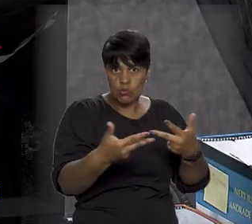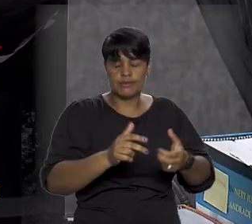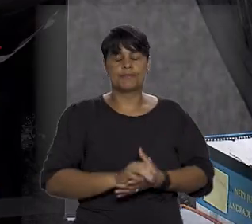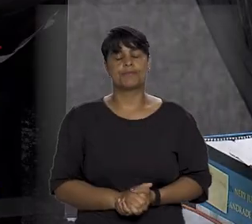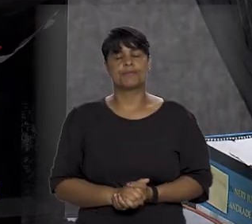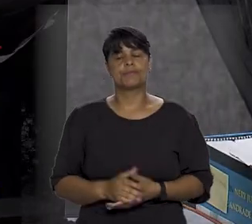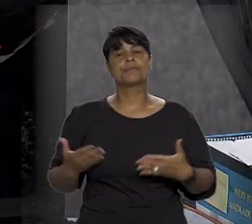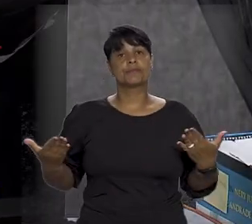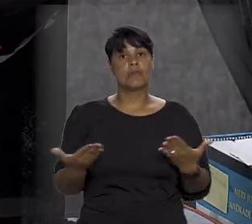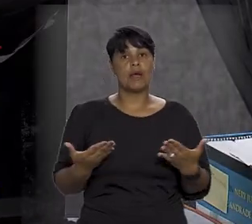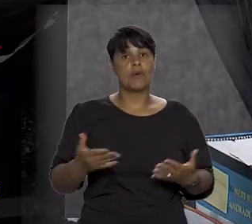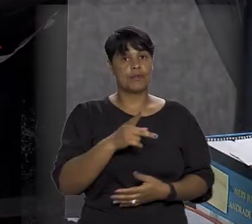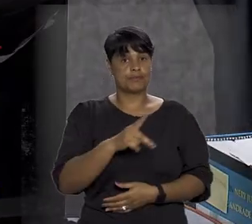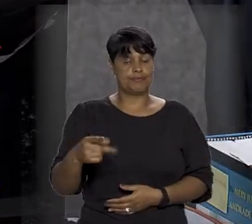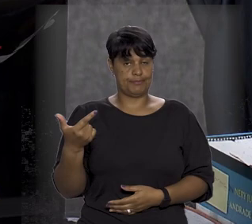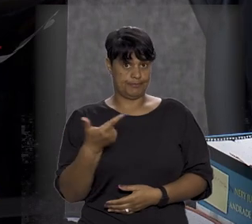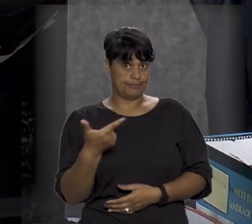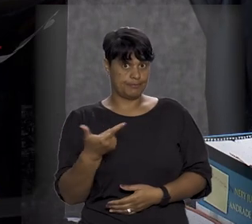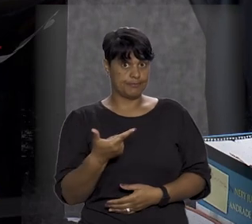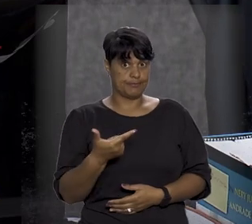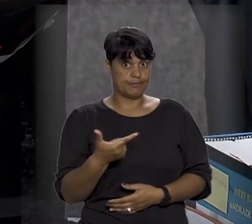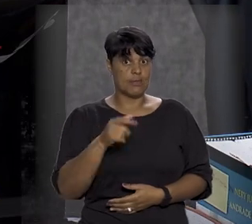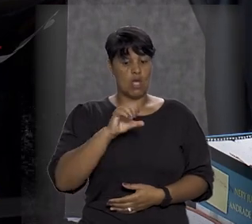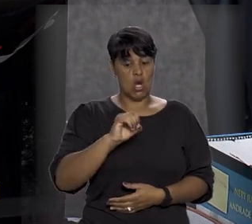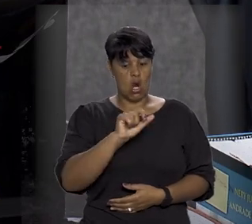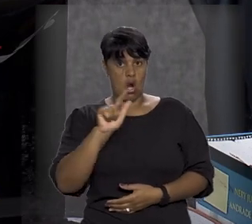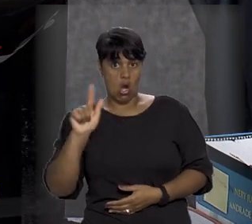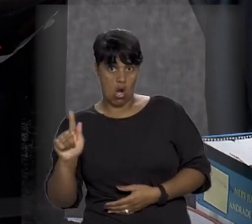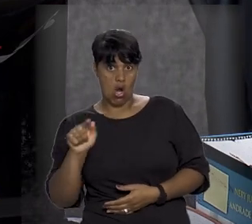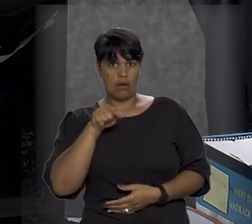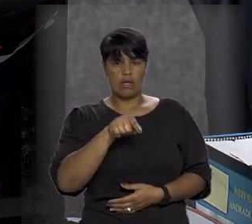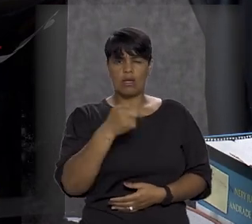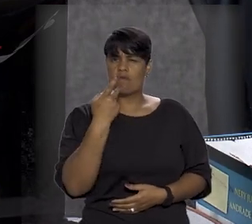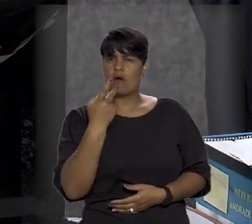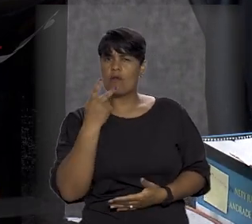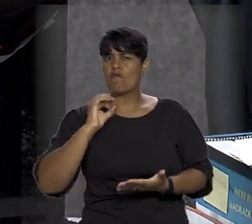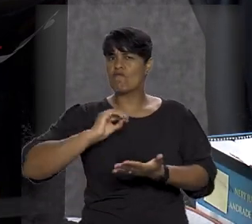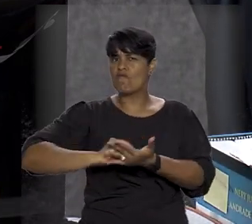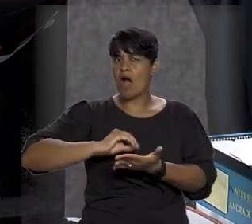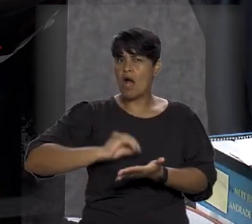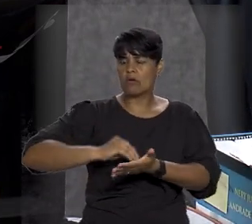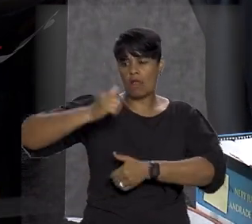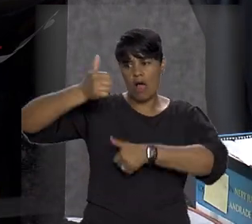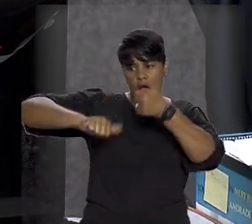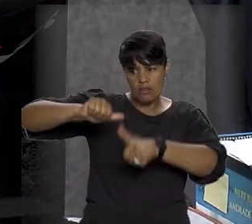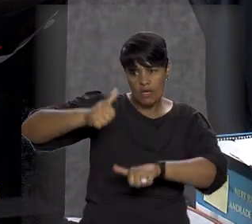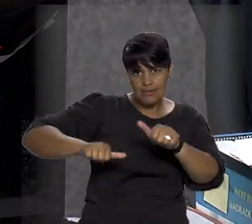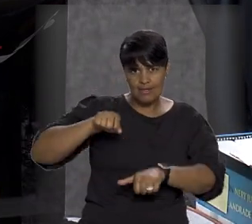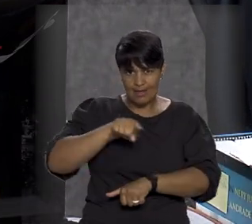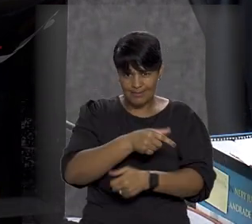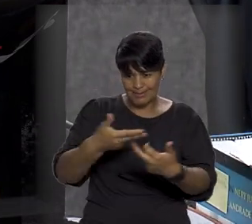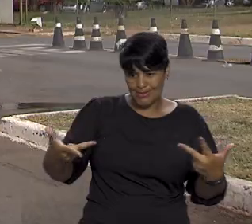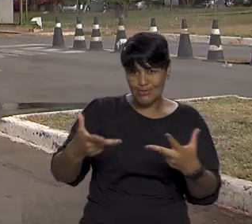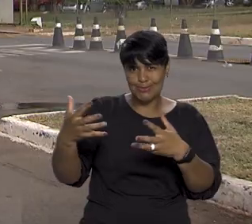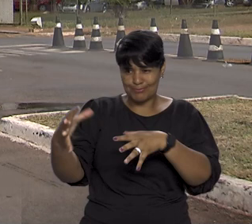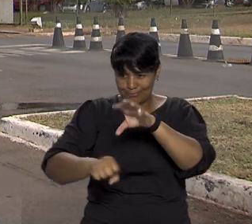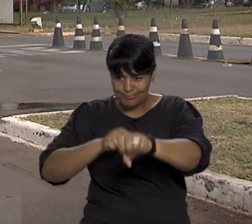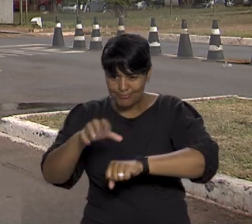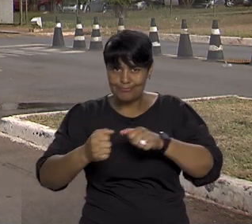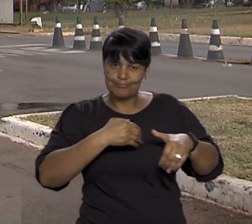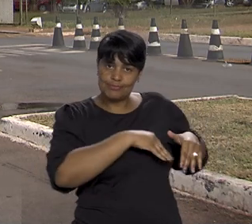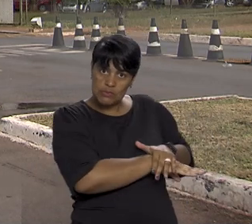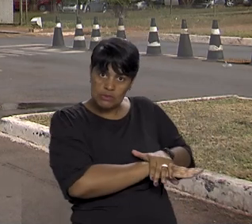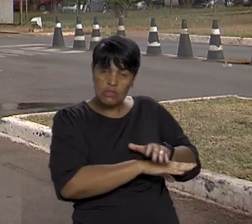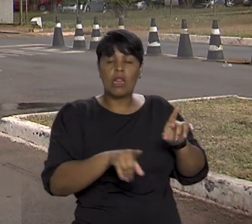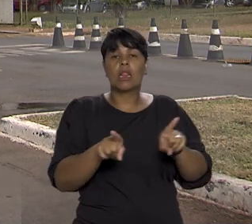o vice-presidente do STJ ministrou og Fernandes observou que estão pendentes A análise do material apreendido e o